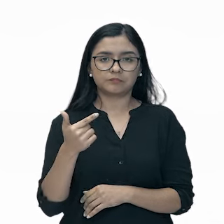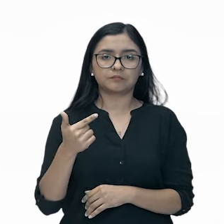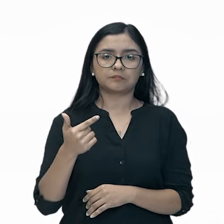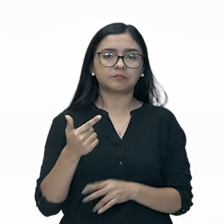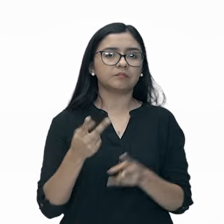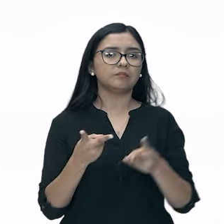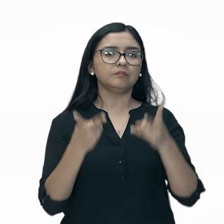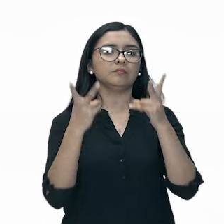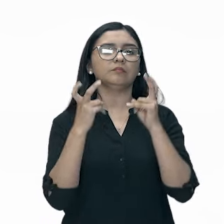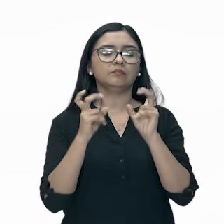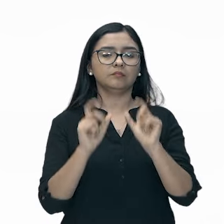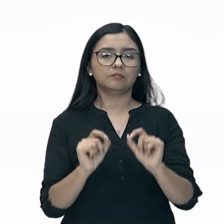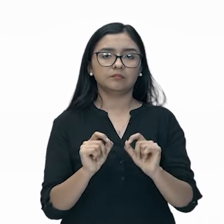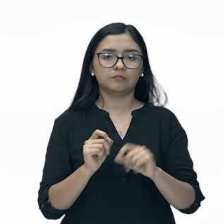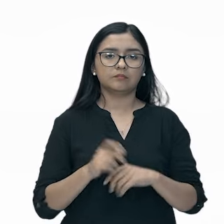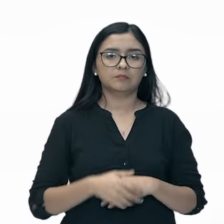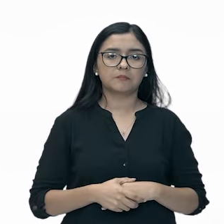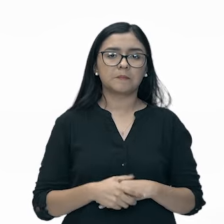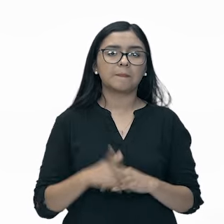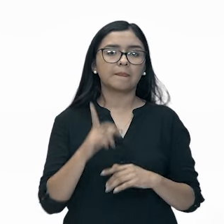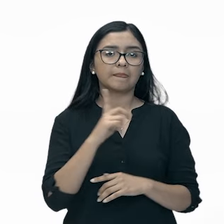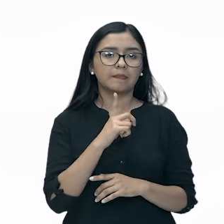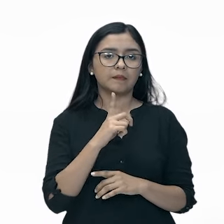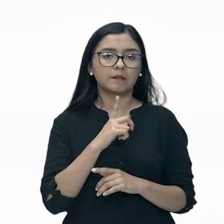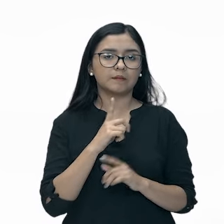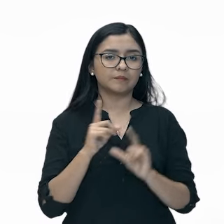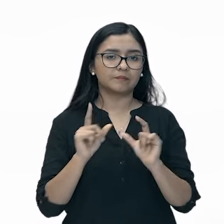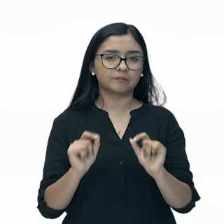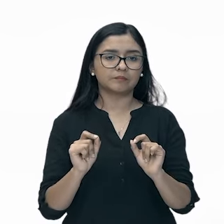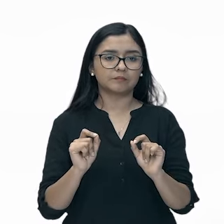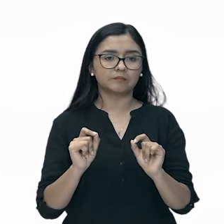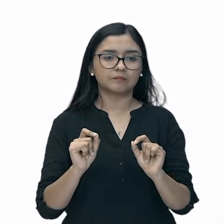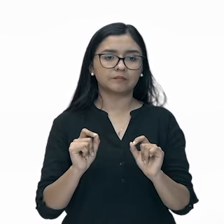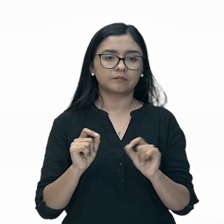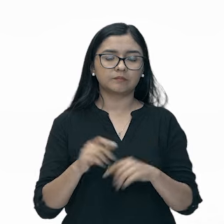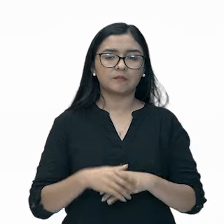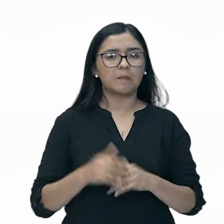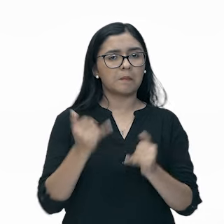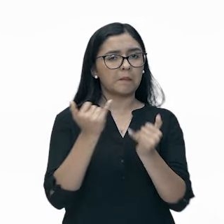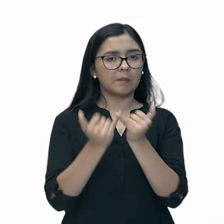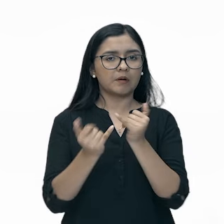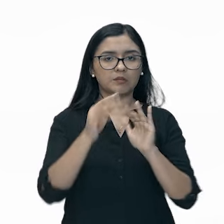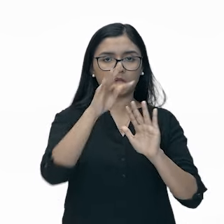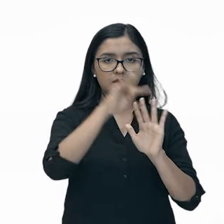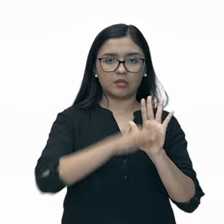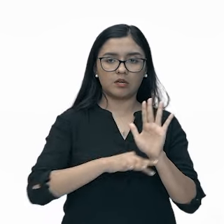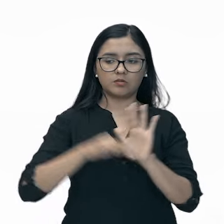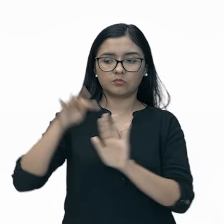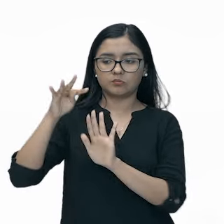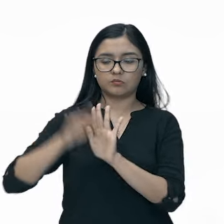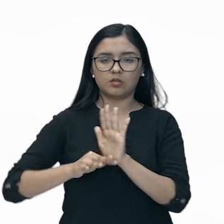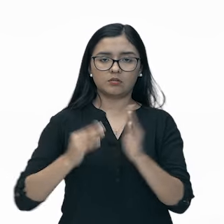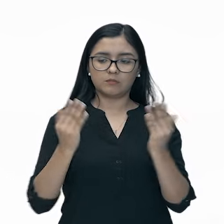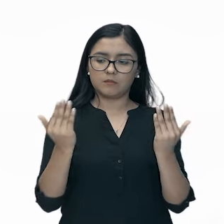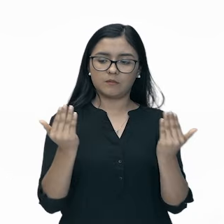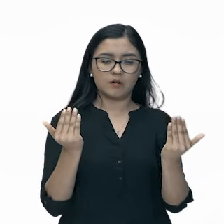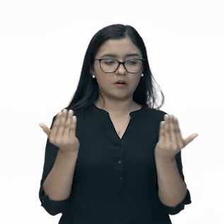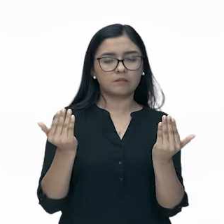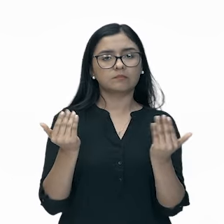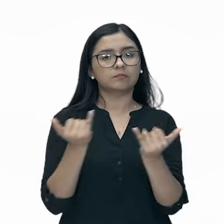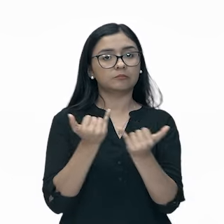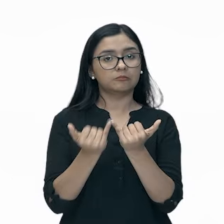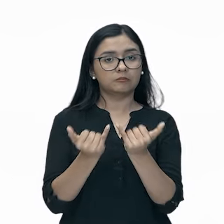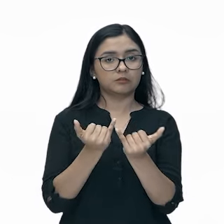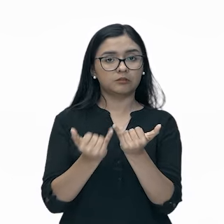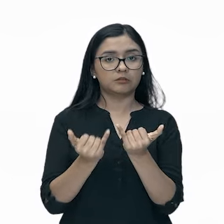percebam aí que nós temos o quê uma semelhança entre textos não é por quê